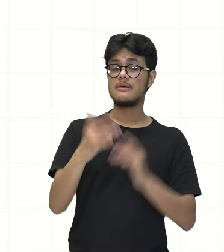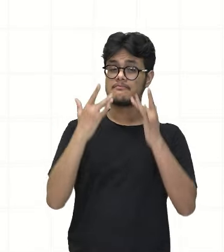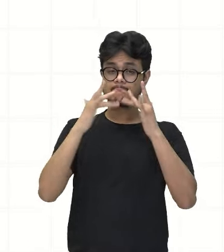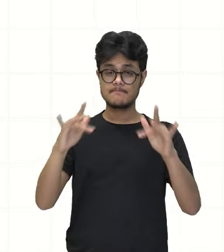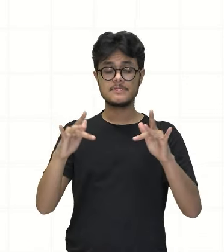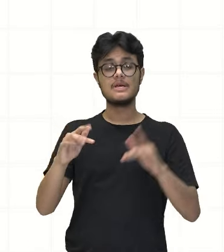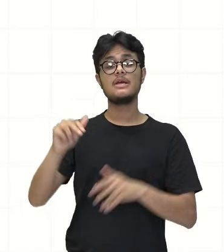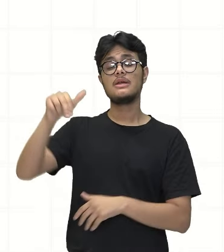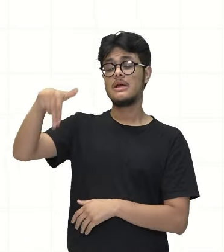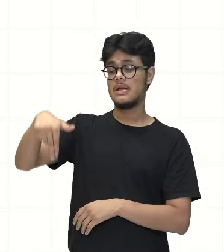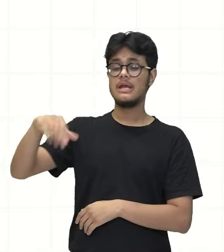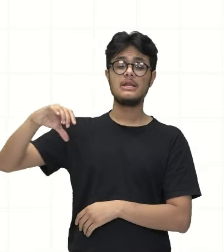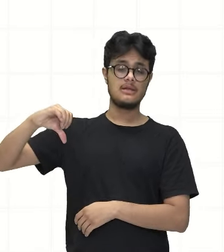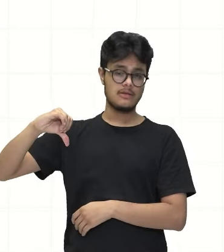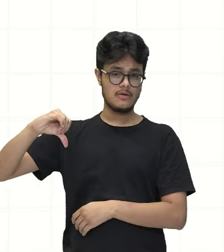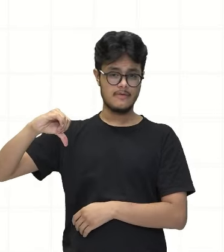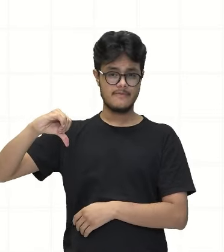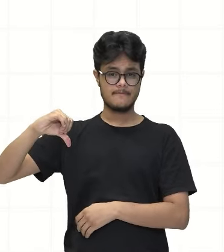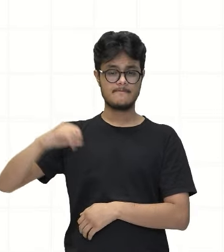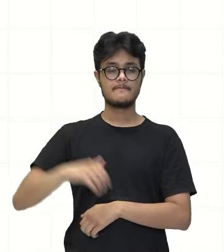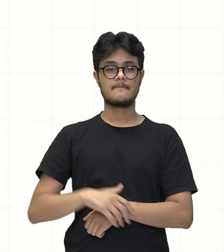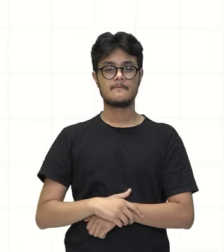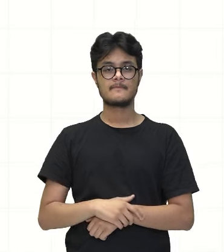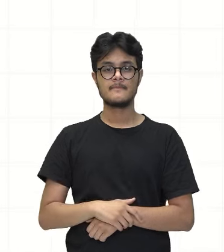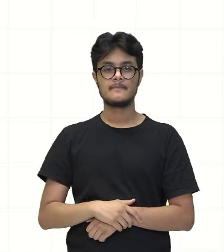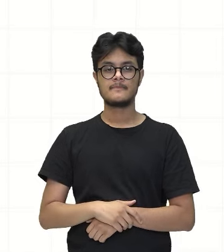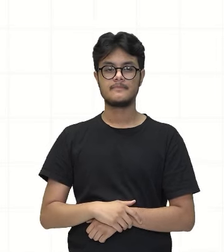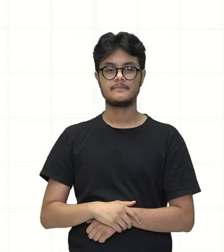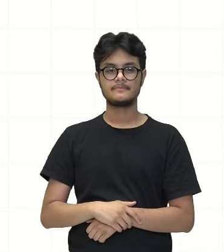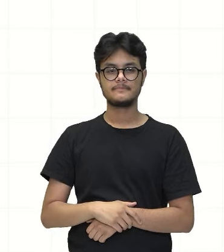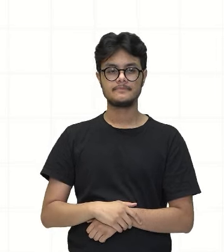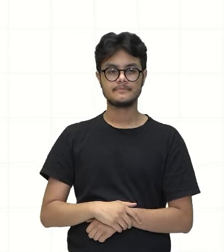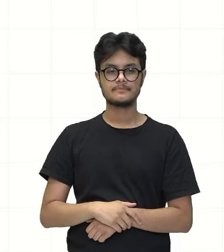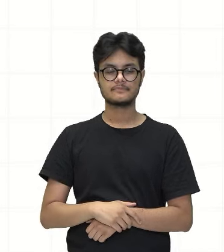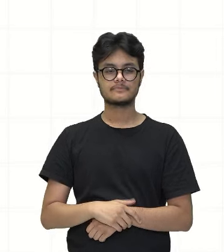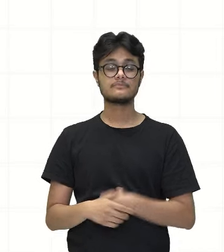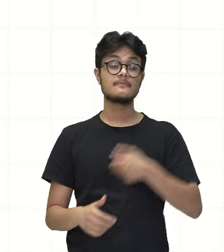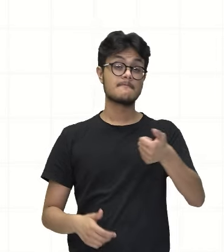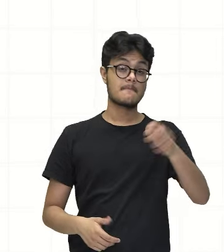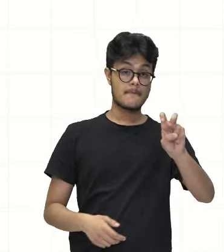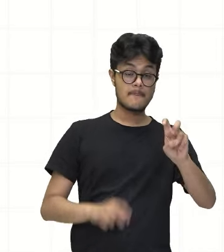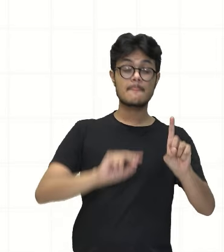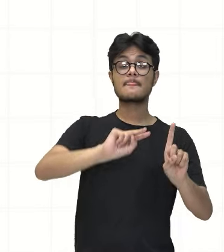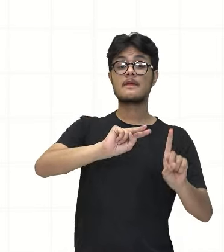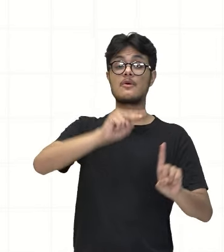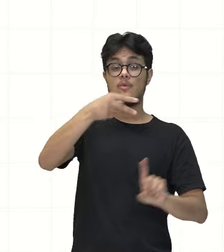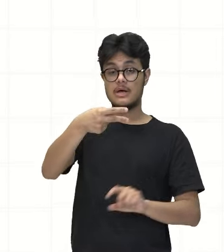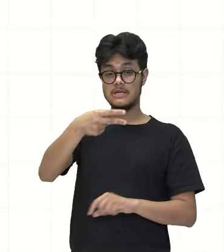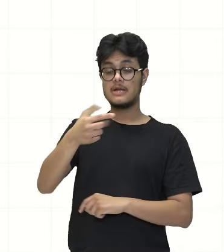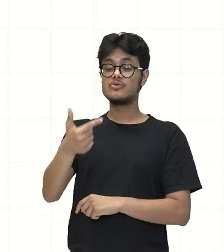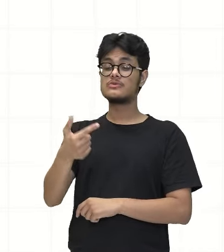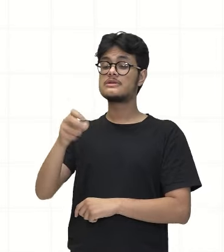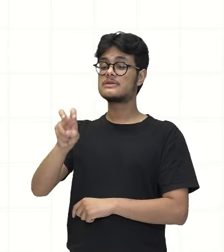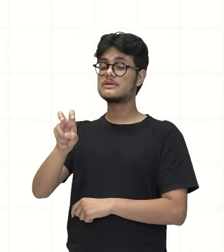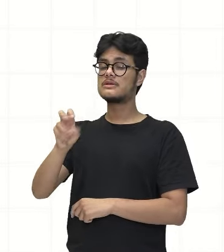então eu repito. E o N é 9. Então, 15 ao quadrado é